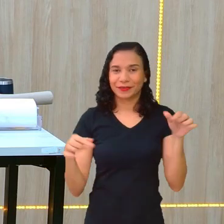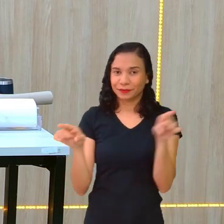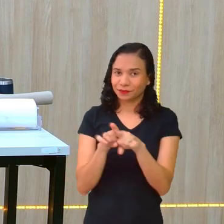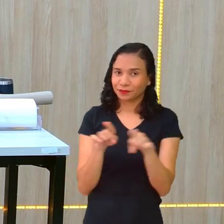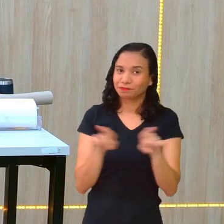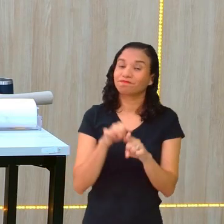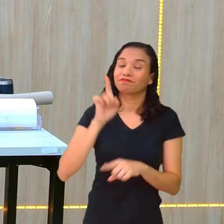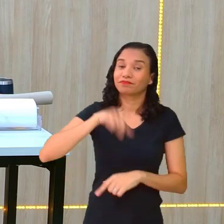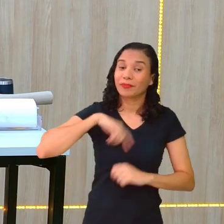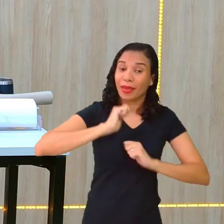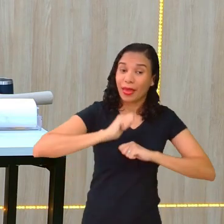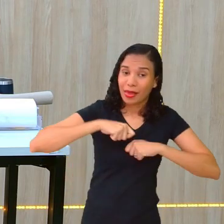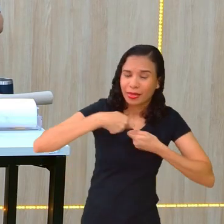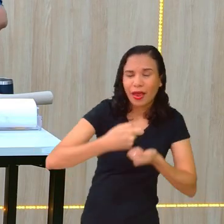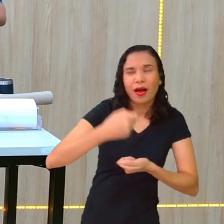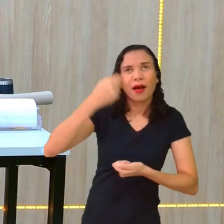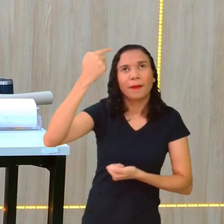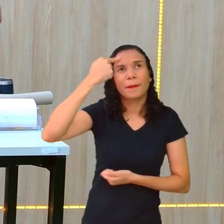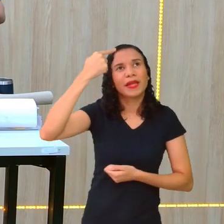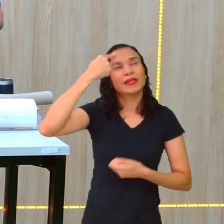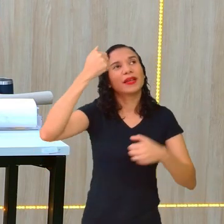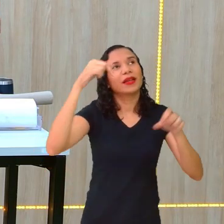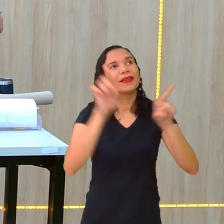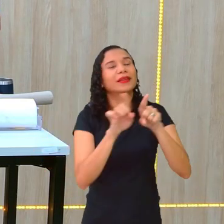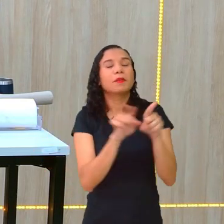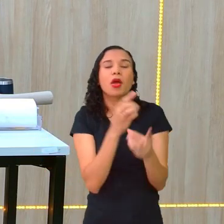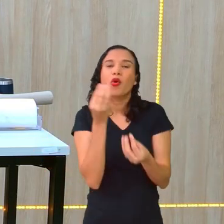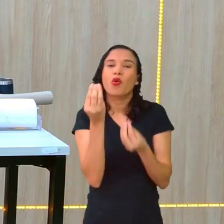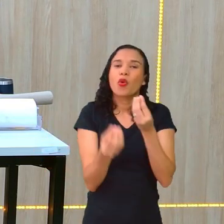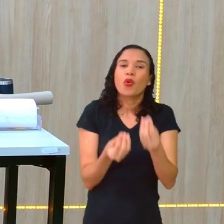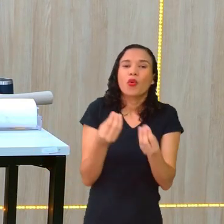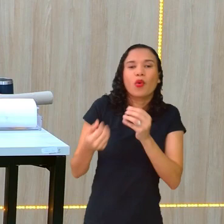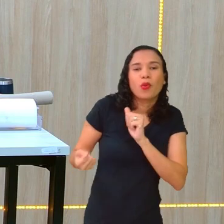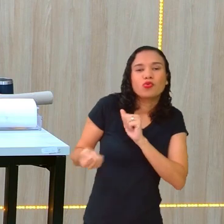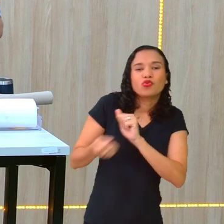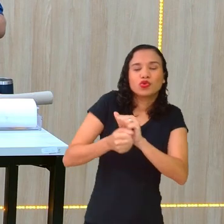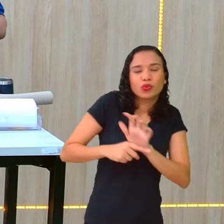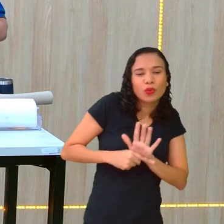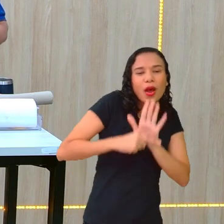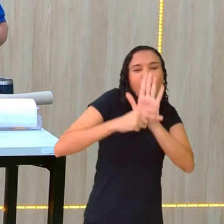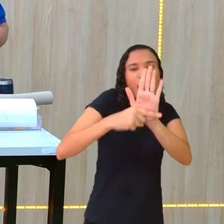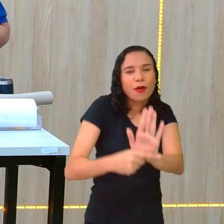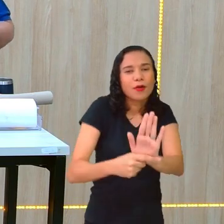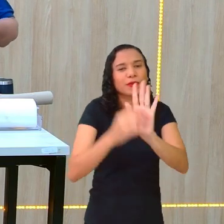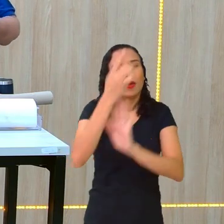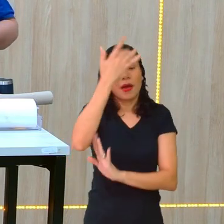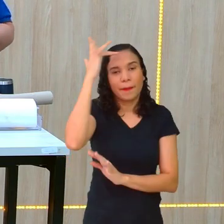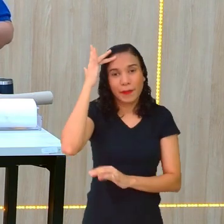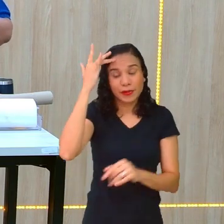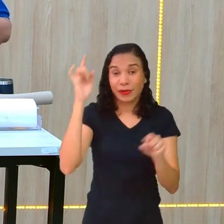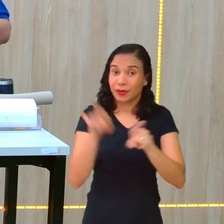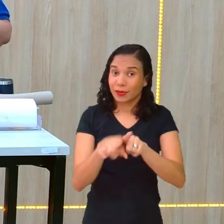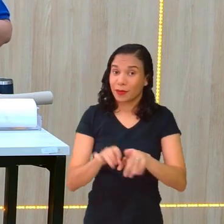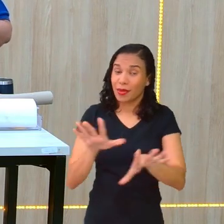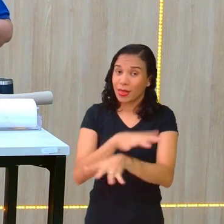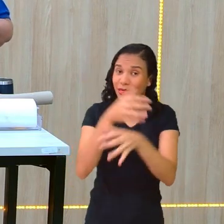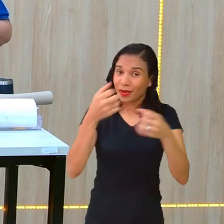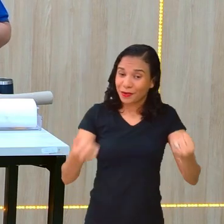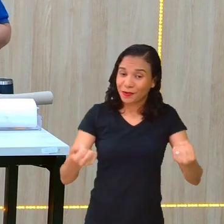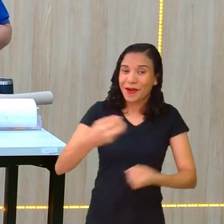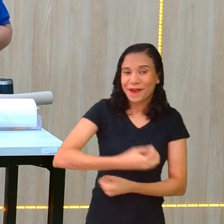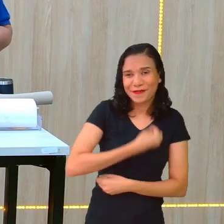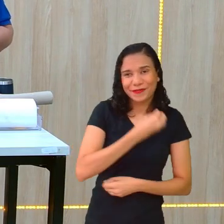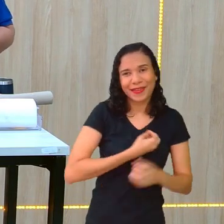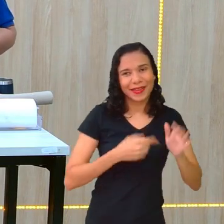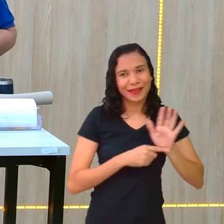né, de ser doador, pensando nessa questão aí de estar ajudando o próximo e até mesmo de estar salvando vidas,